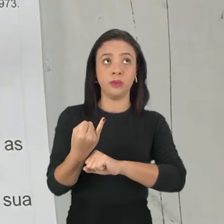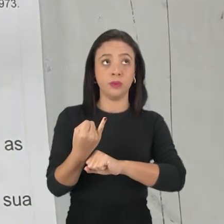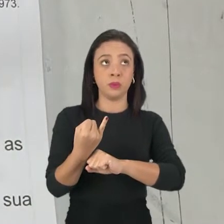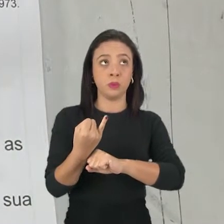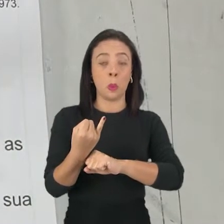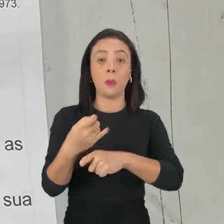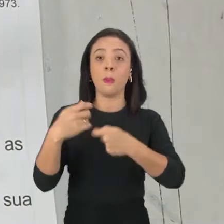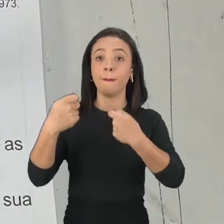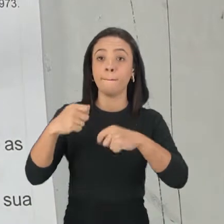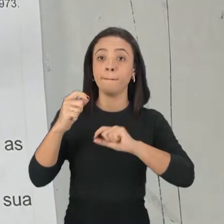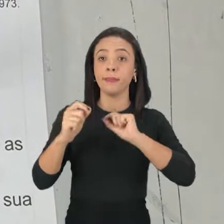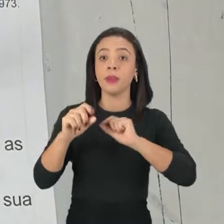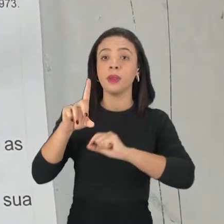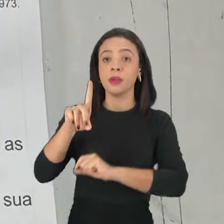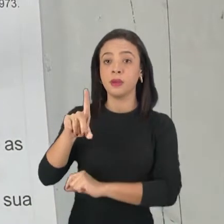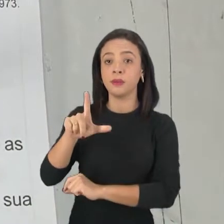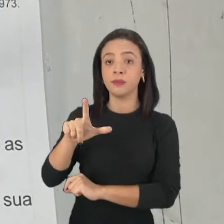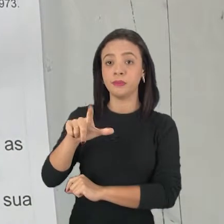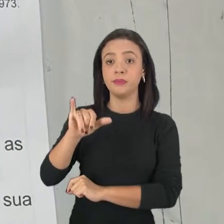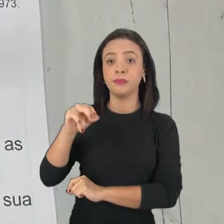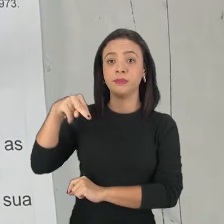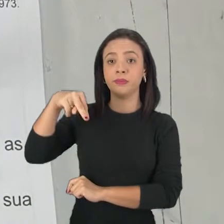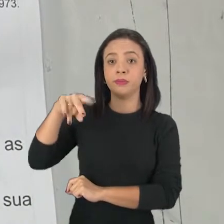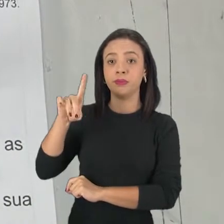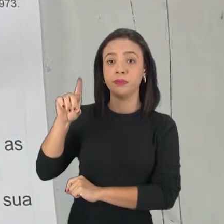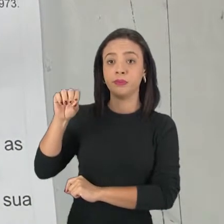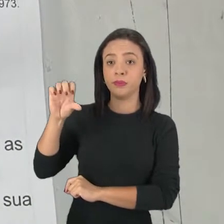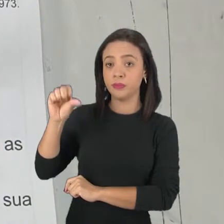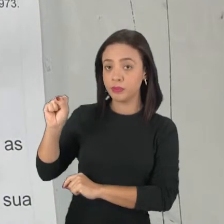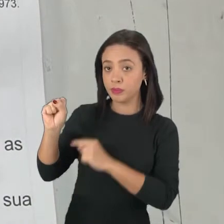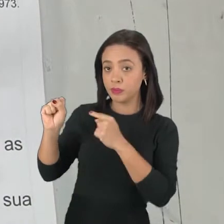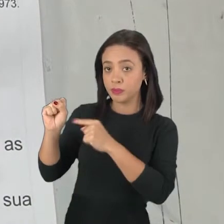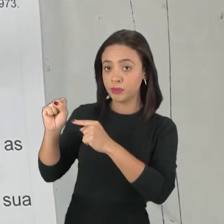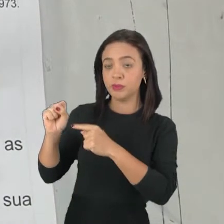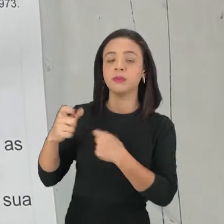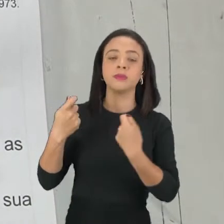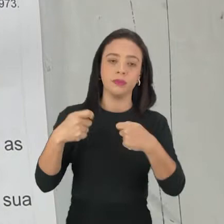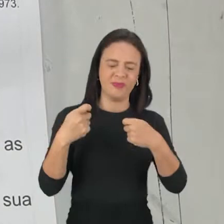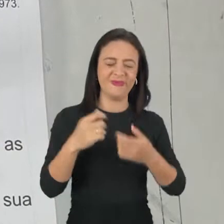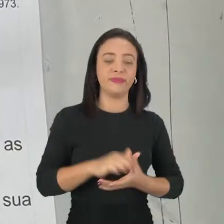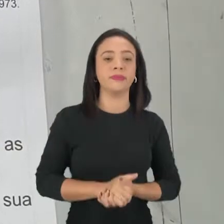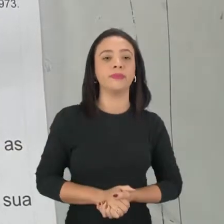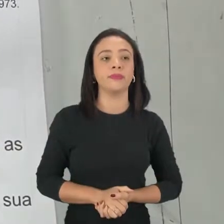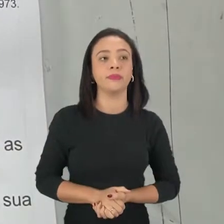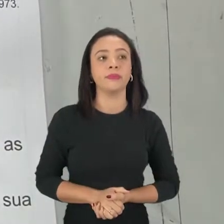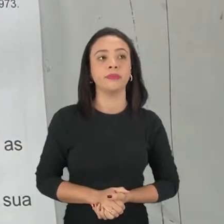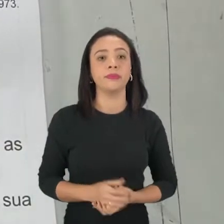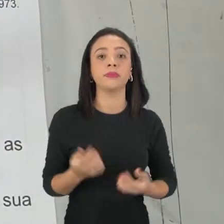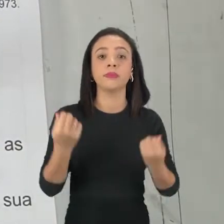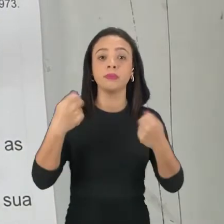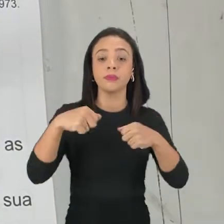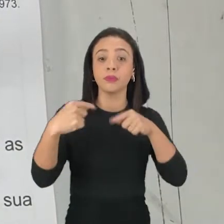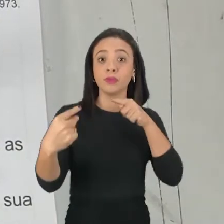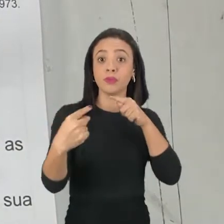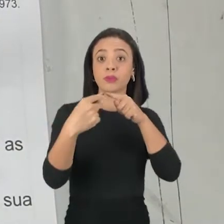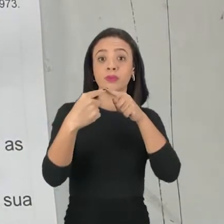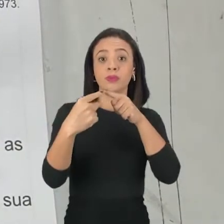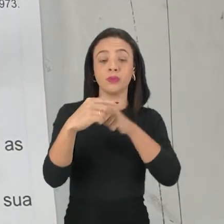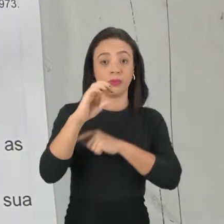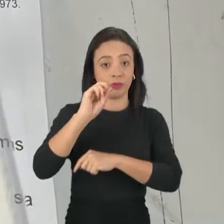o pênis tem que está lindos no plural tá vestidos lindos para fazer a concordância